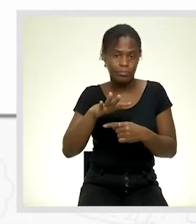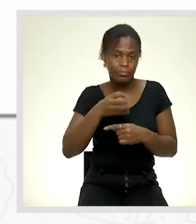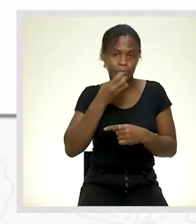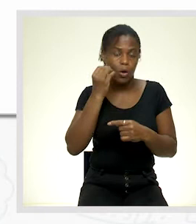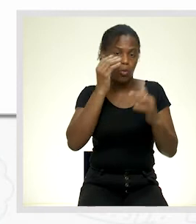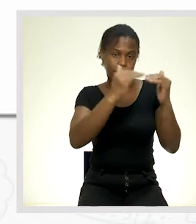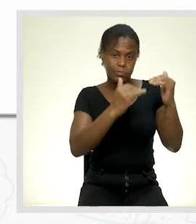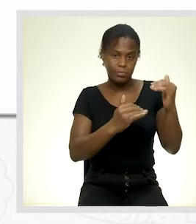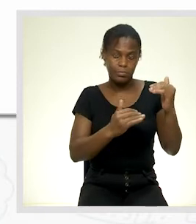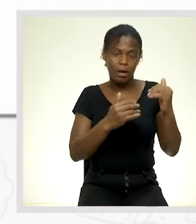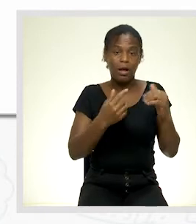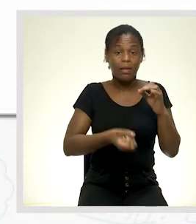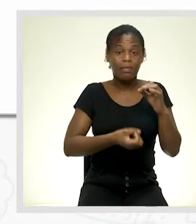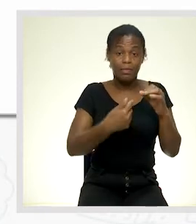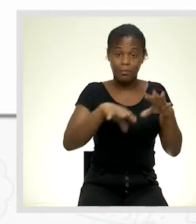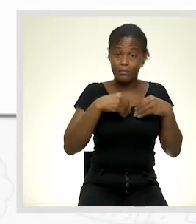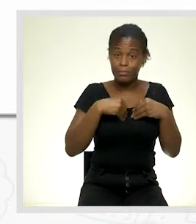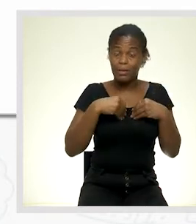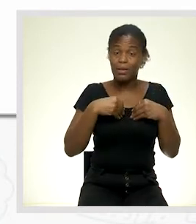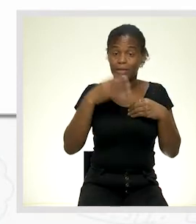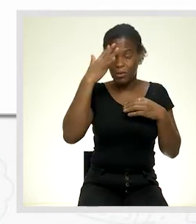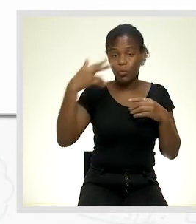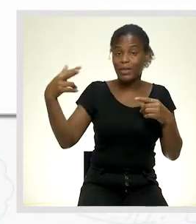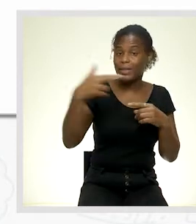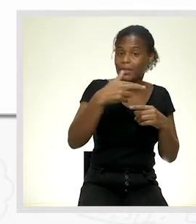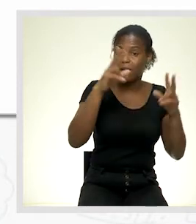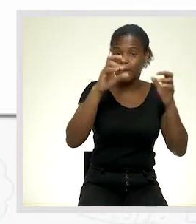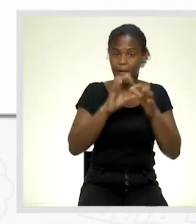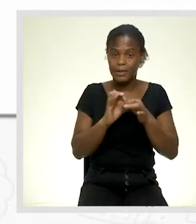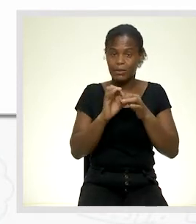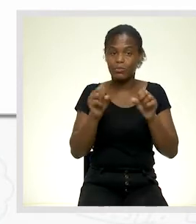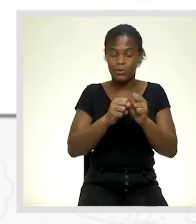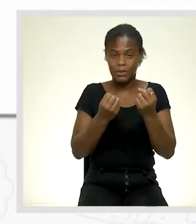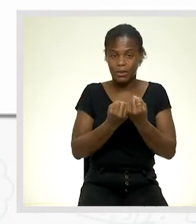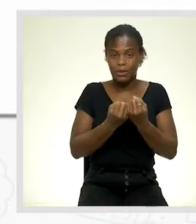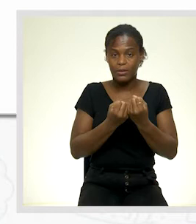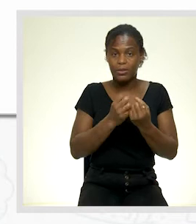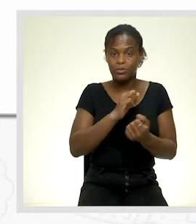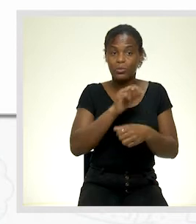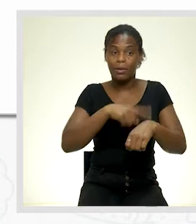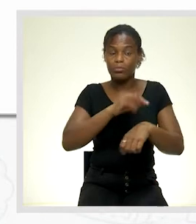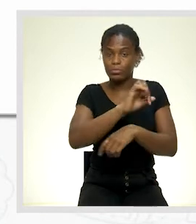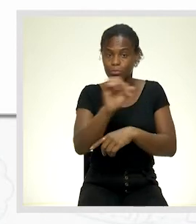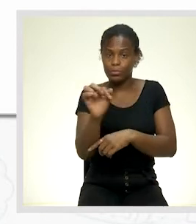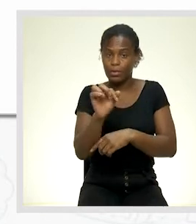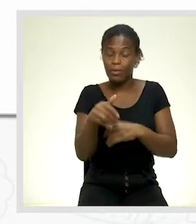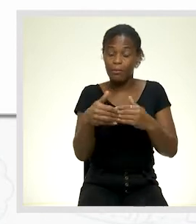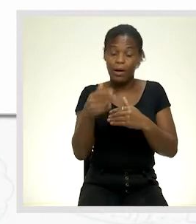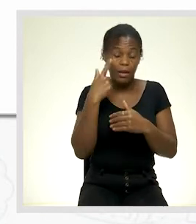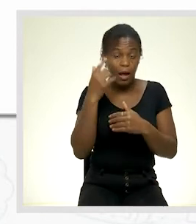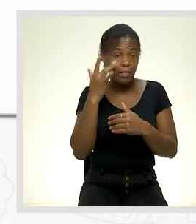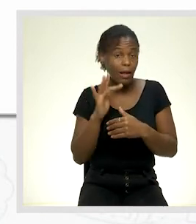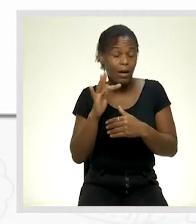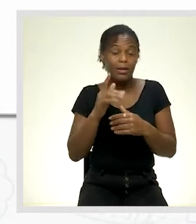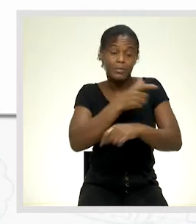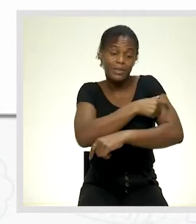características. Adota uma atitude crítica em relação à sociedade do seu tempo e tenta